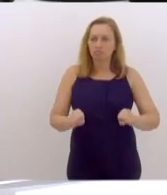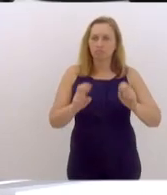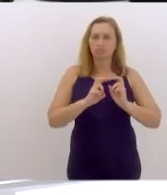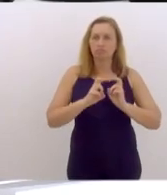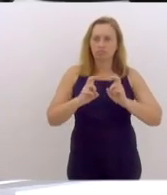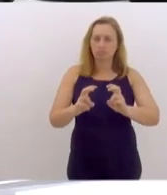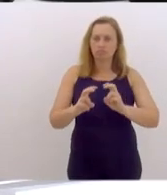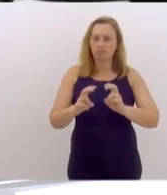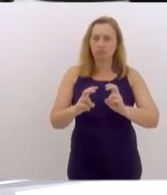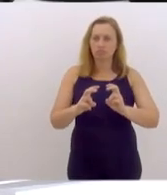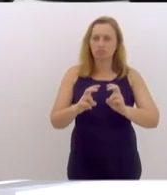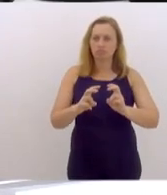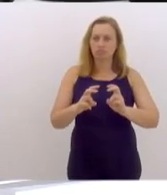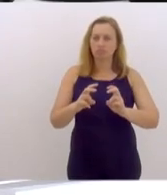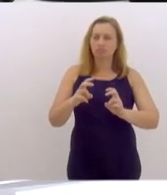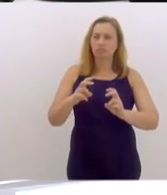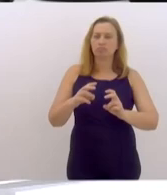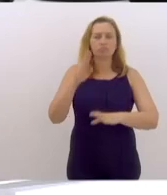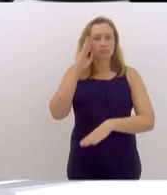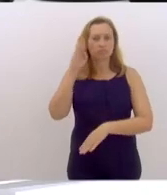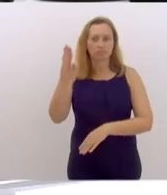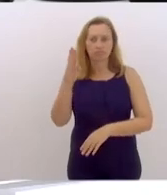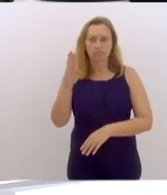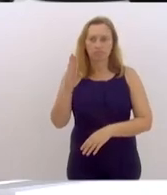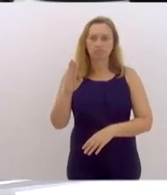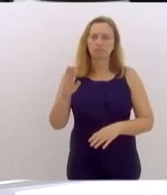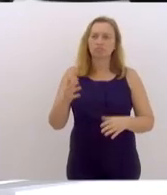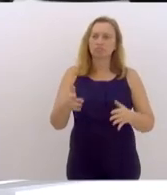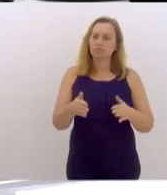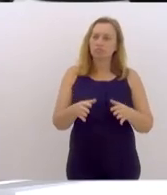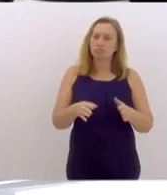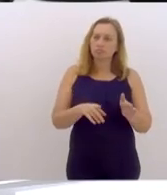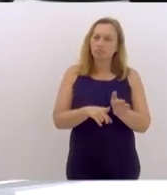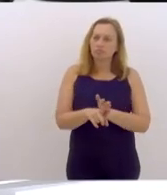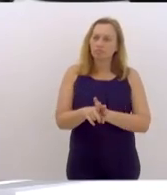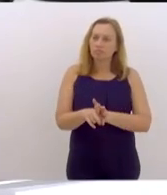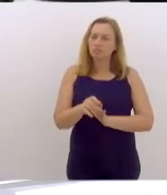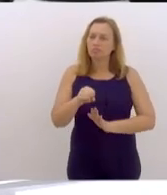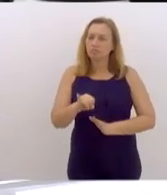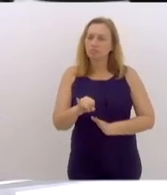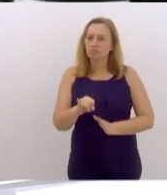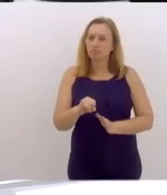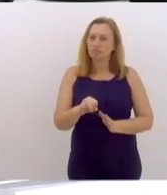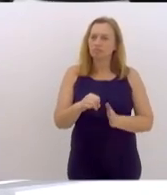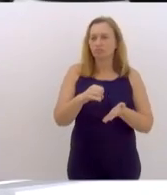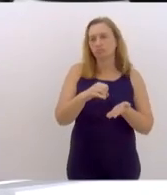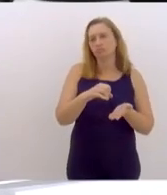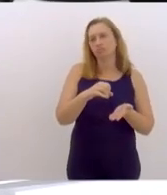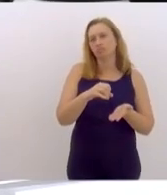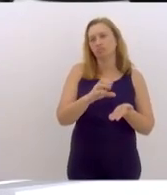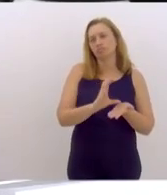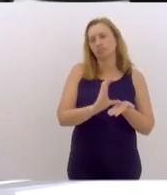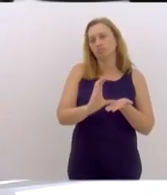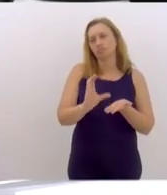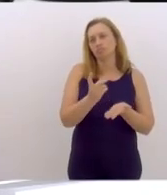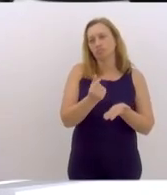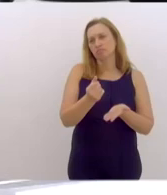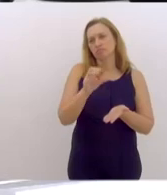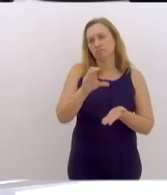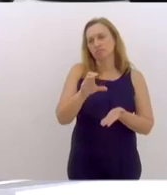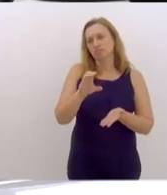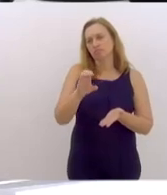trens metropolitanos é essencial mas me pergunto se os recursos de ao torga da Cedae